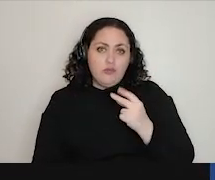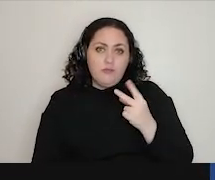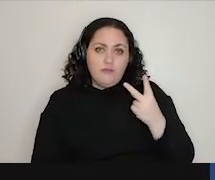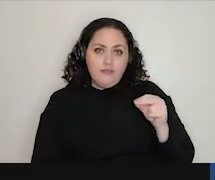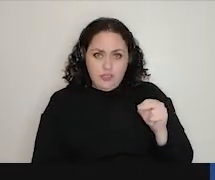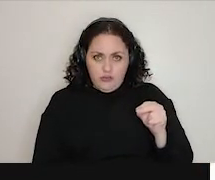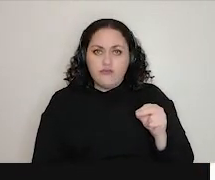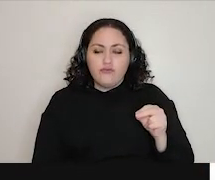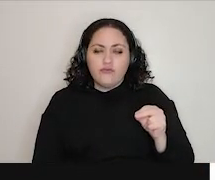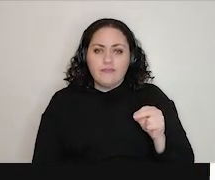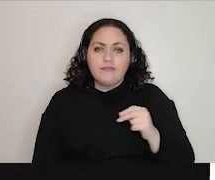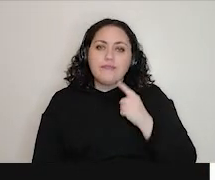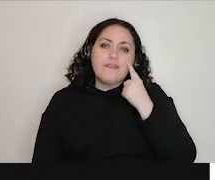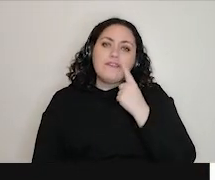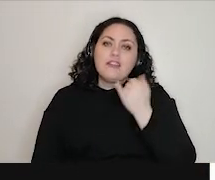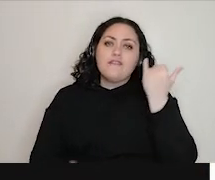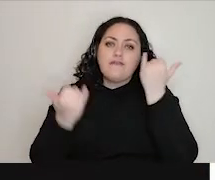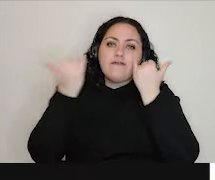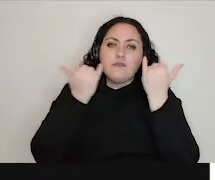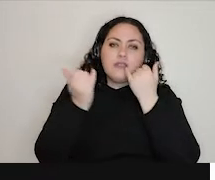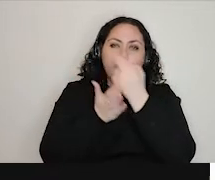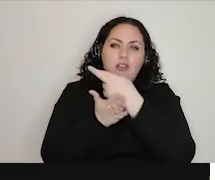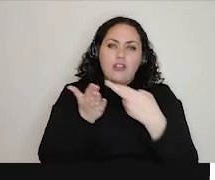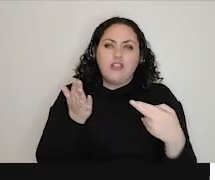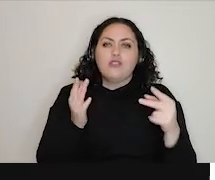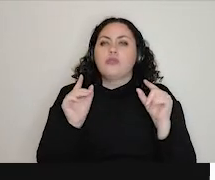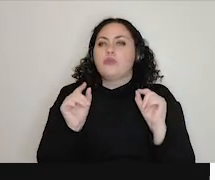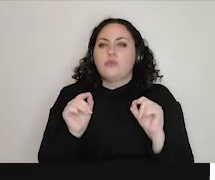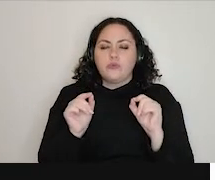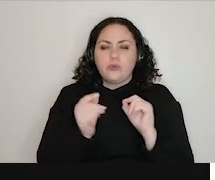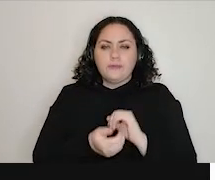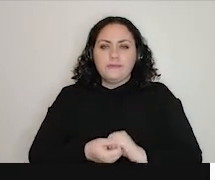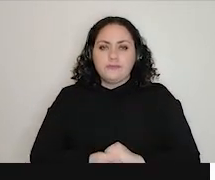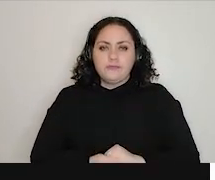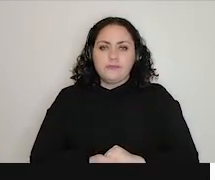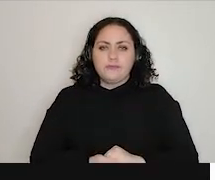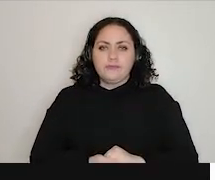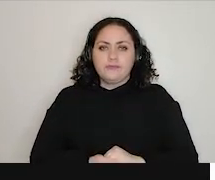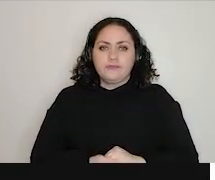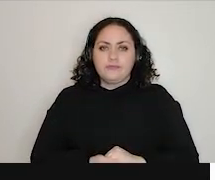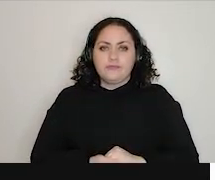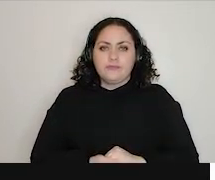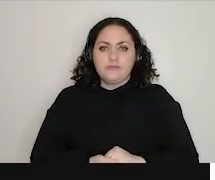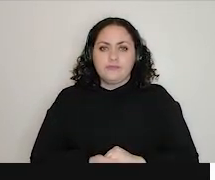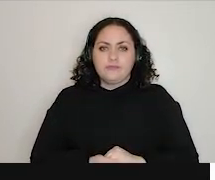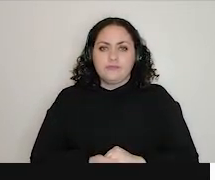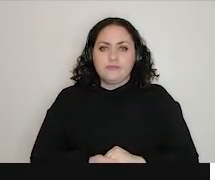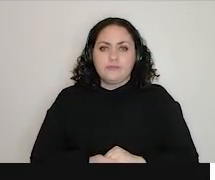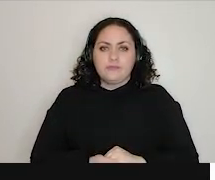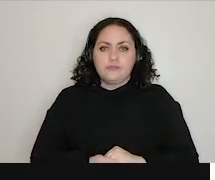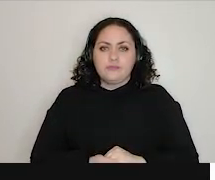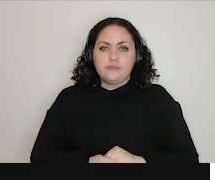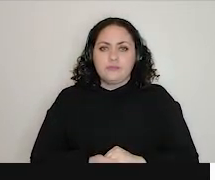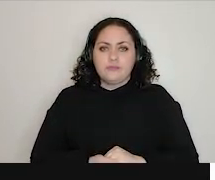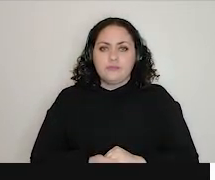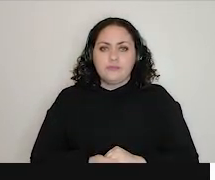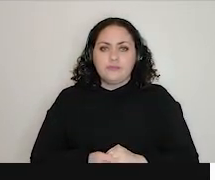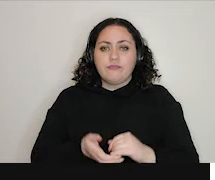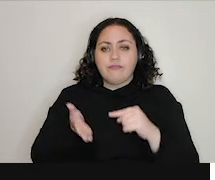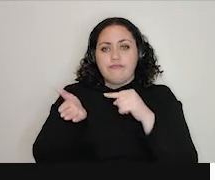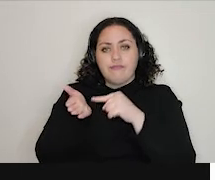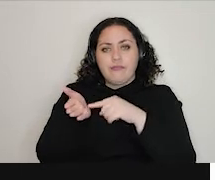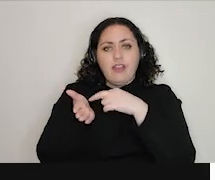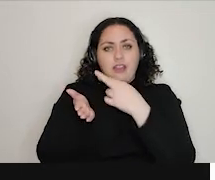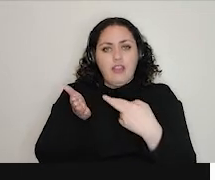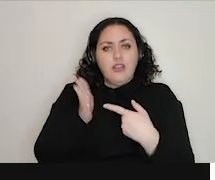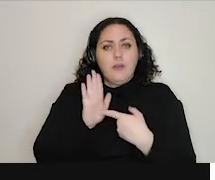2020, a gente vai ver, né, que esse relatório ele vai apontar, né, de uma forma muito clara,